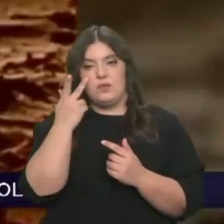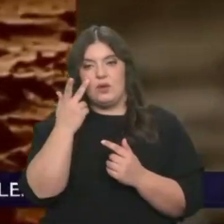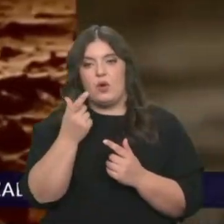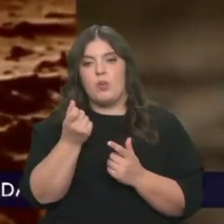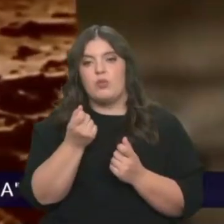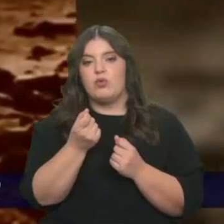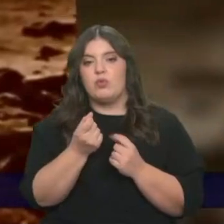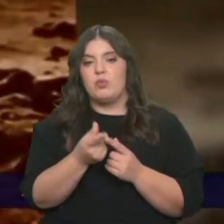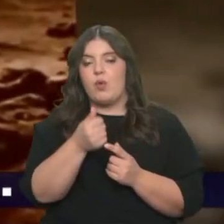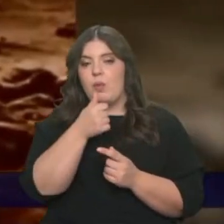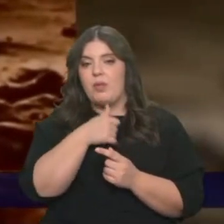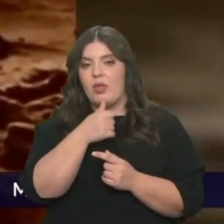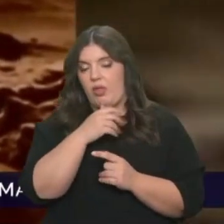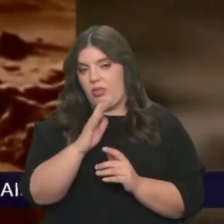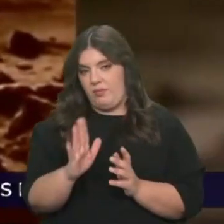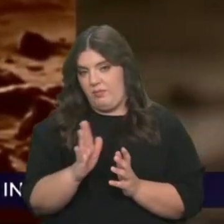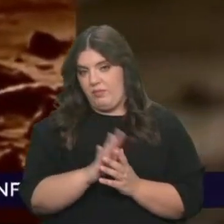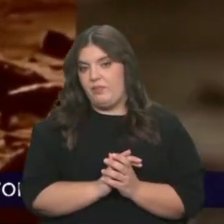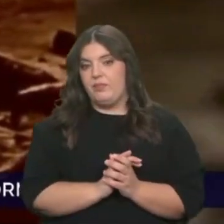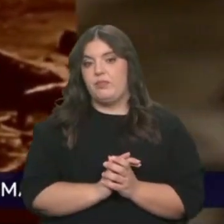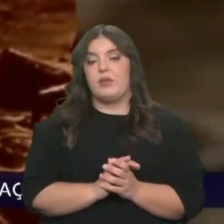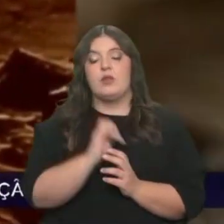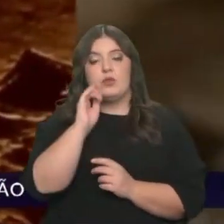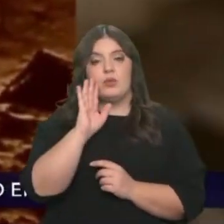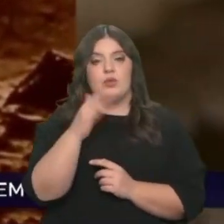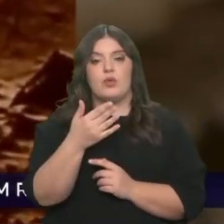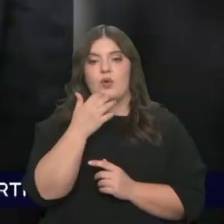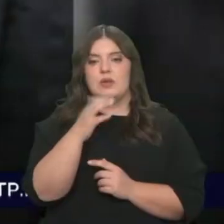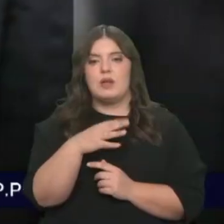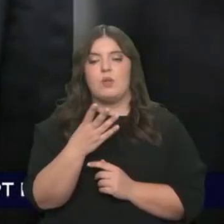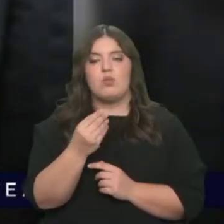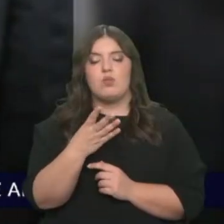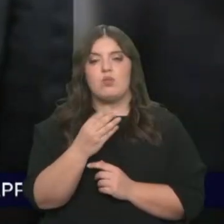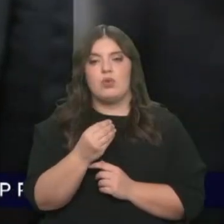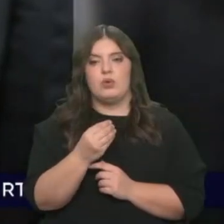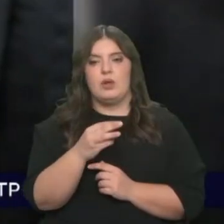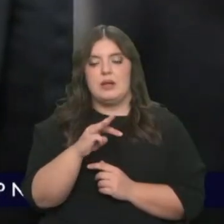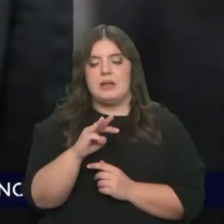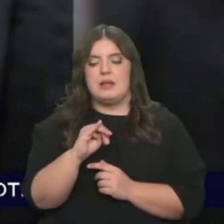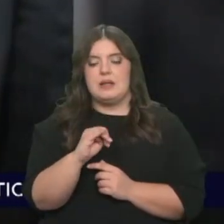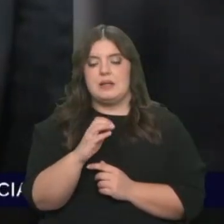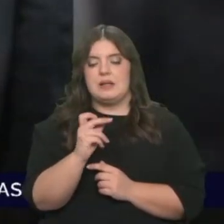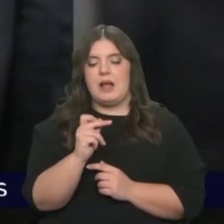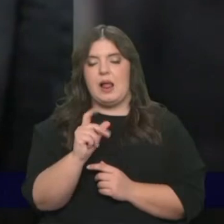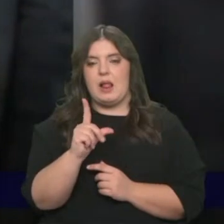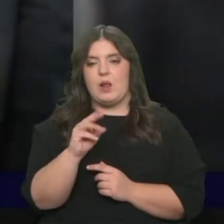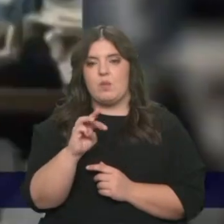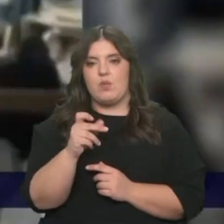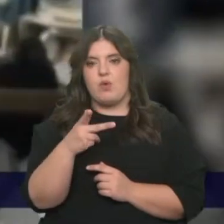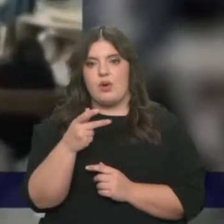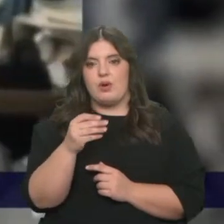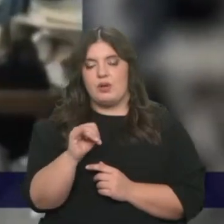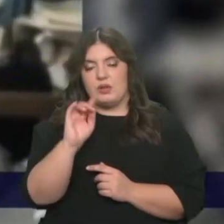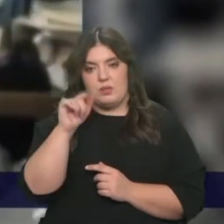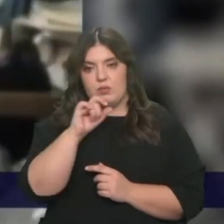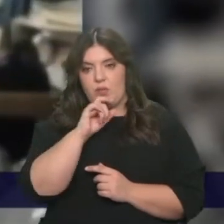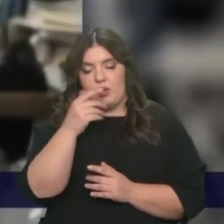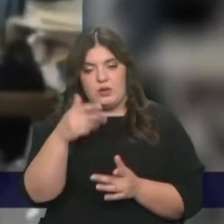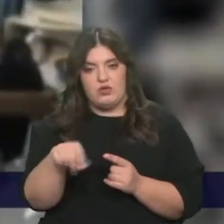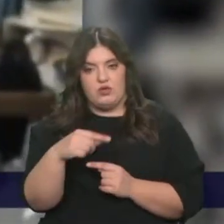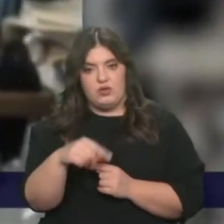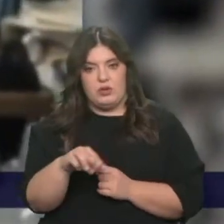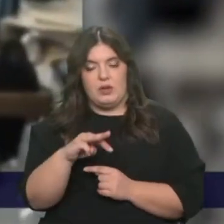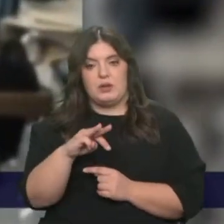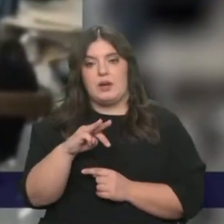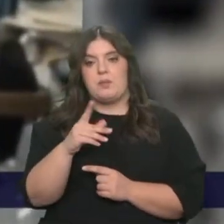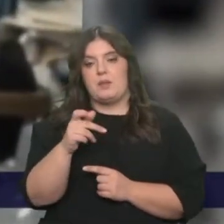muito pouca umidade e, sobretudo, com muito sal, em salmouras, digamos assim, que nós sabemos que até podem existir em Marte. E, portanto,